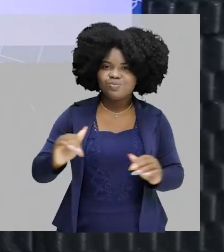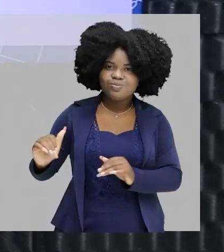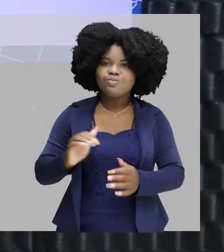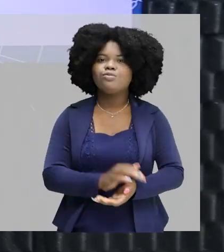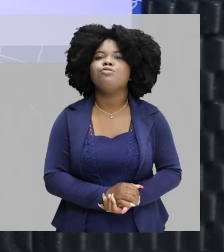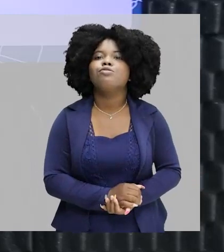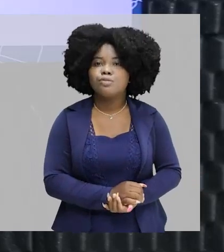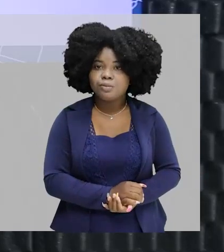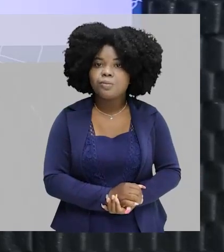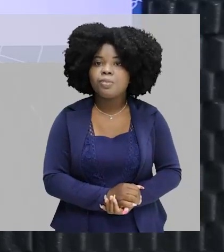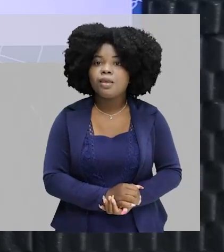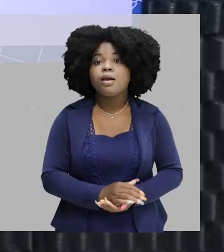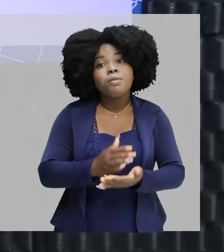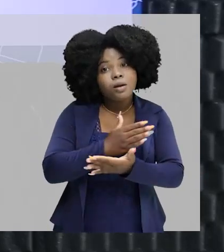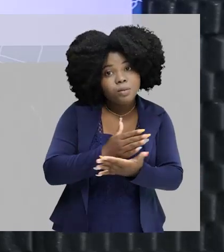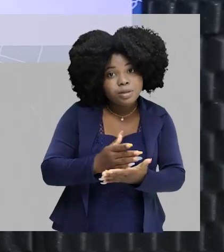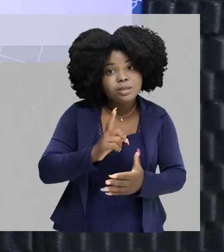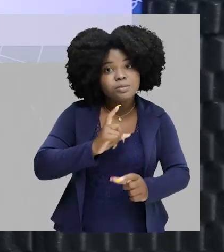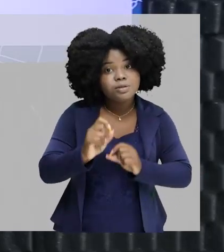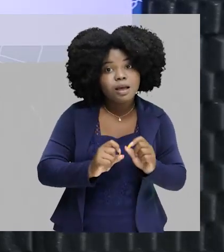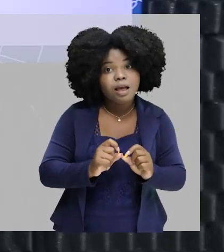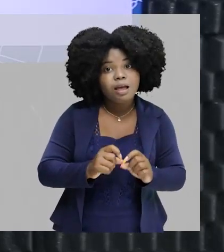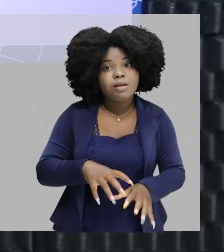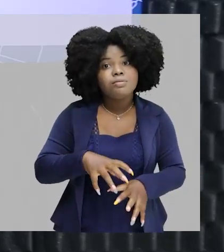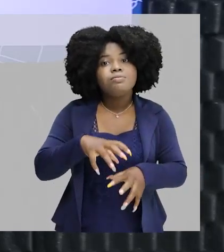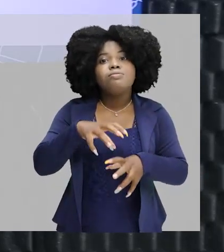chave de ouro fazendo aquele nosso mantrazinho básico, ó.